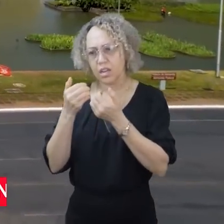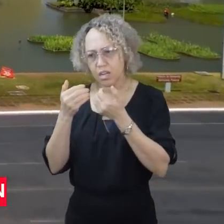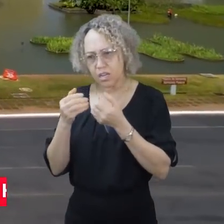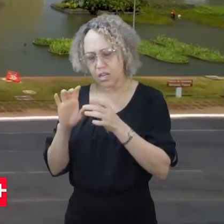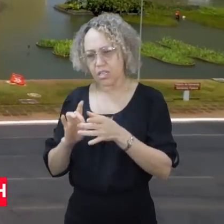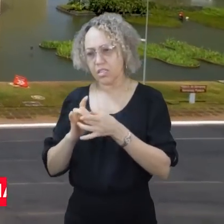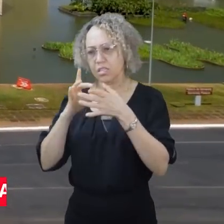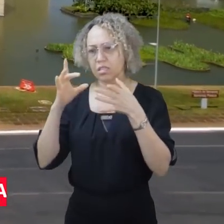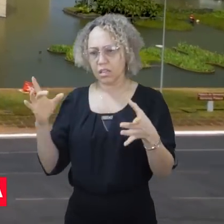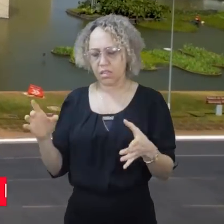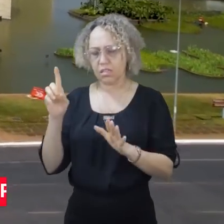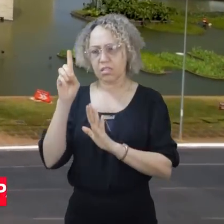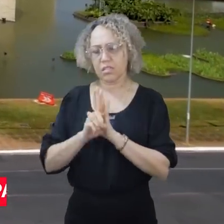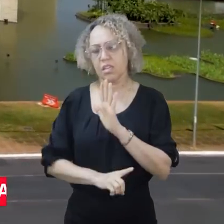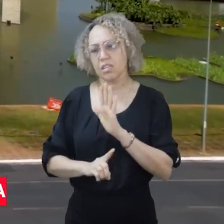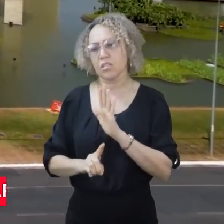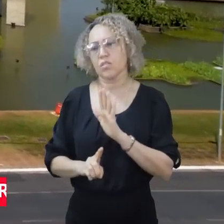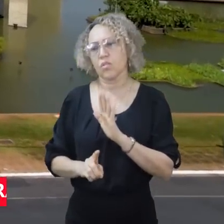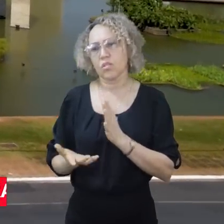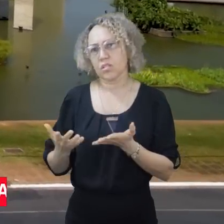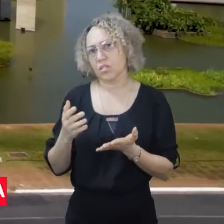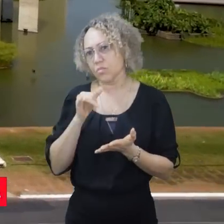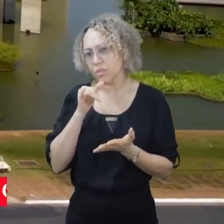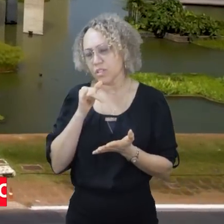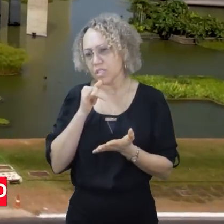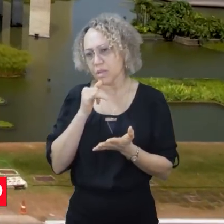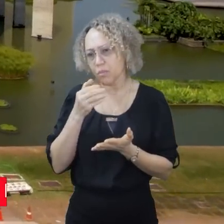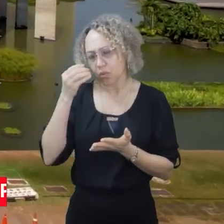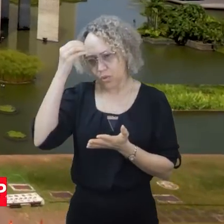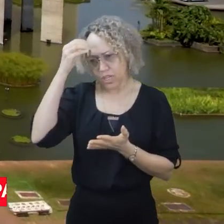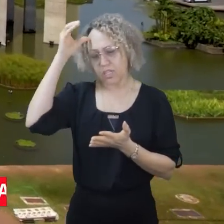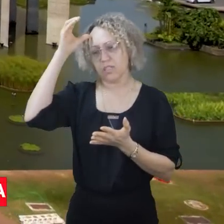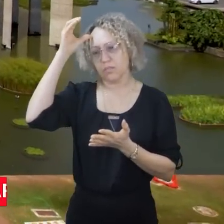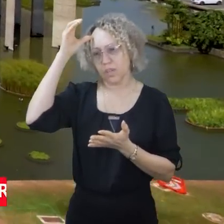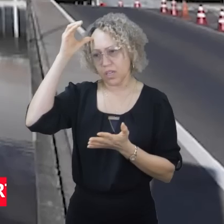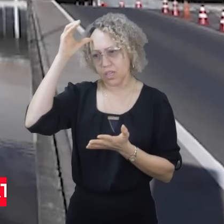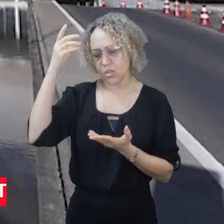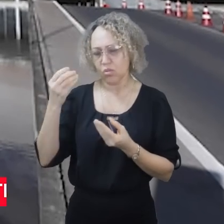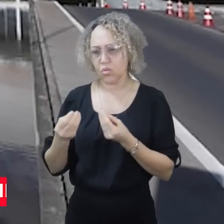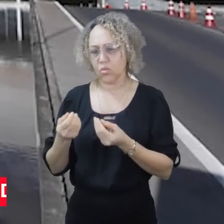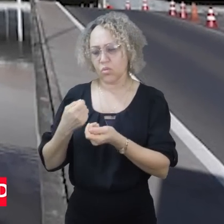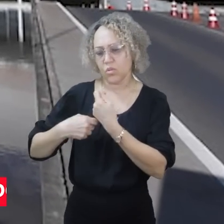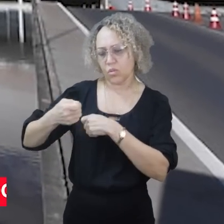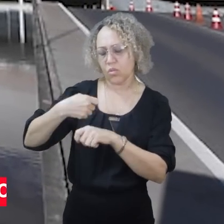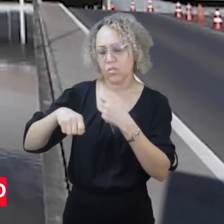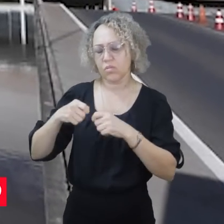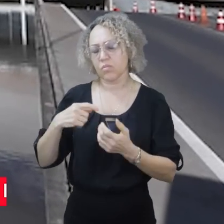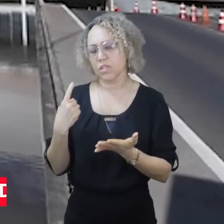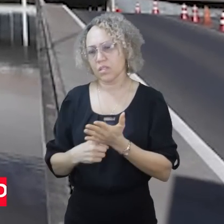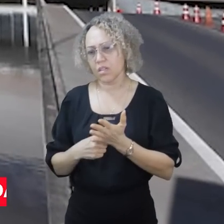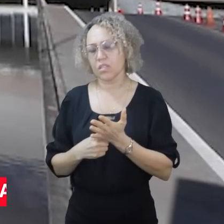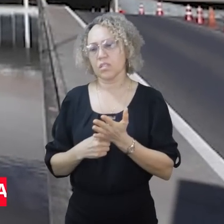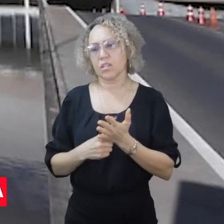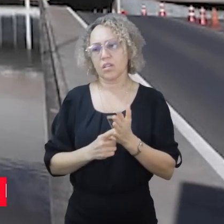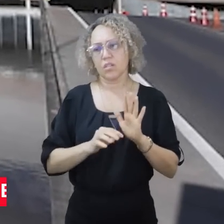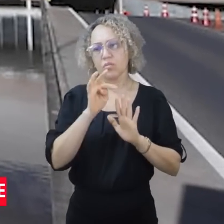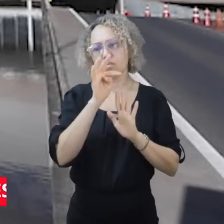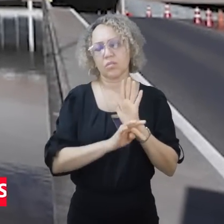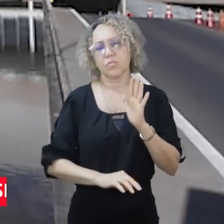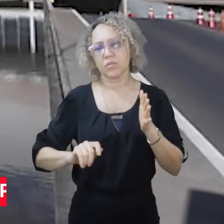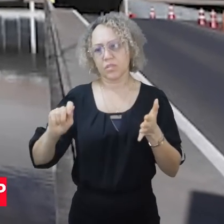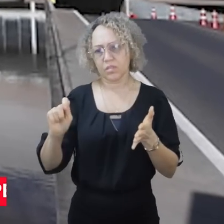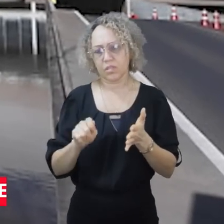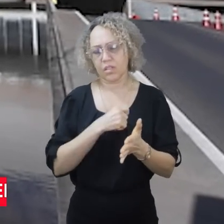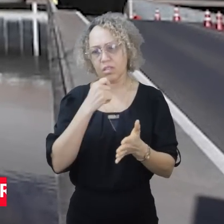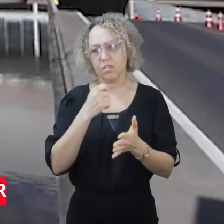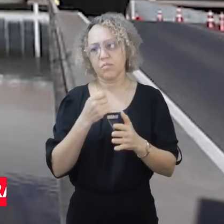de propriedade intelectual firmados em acordos comerciais. O texto foi aprovado pelo Congresso Nacional no início do